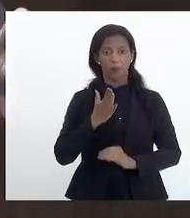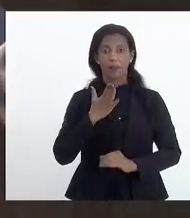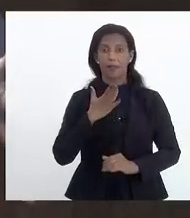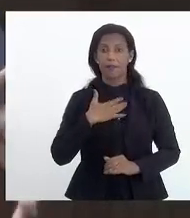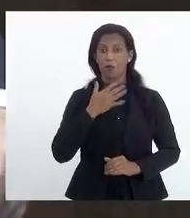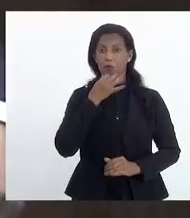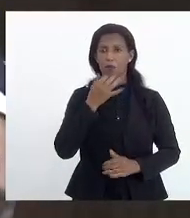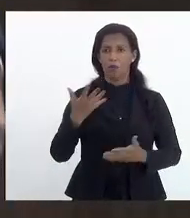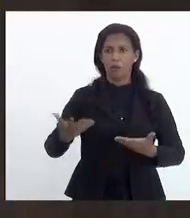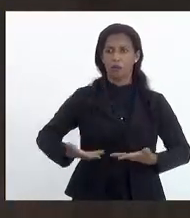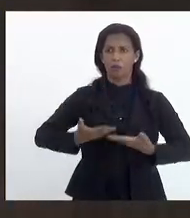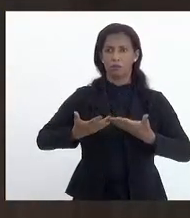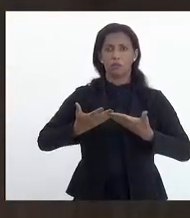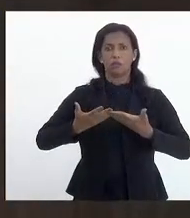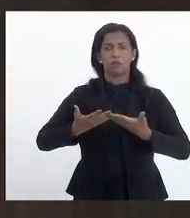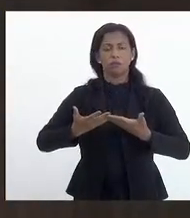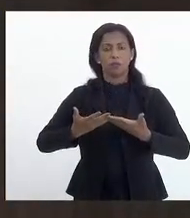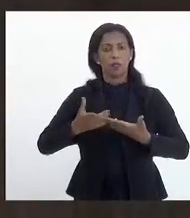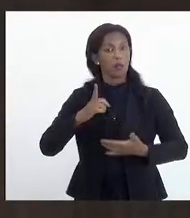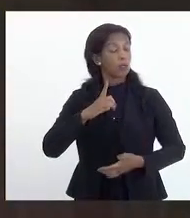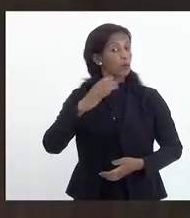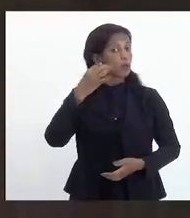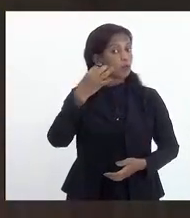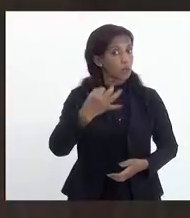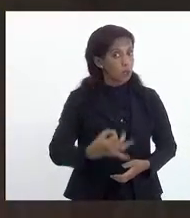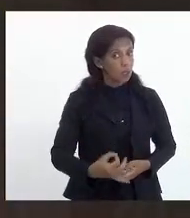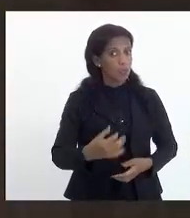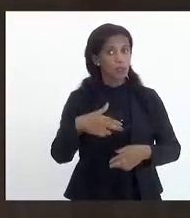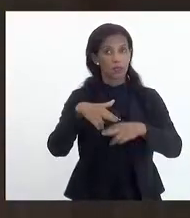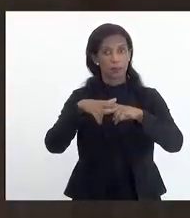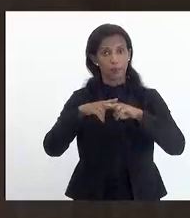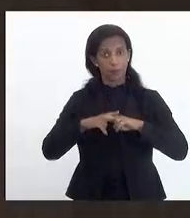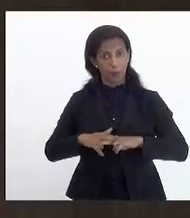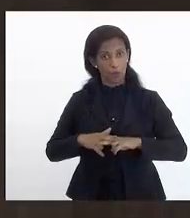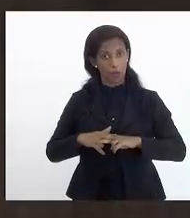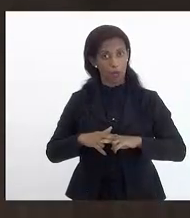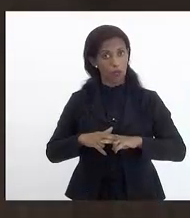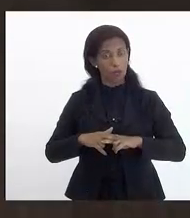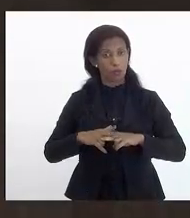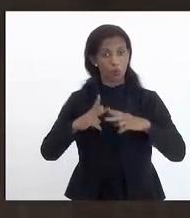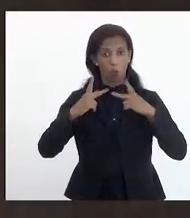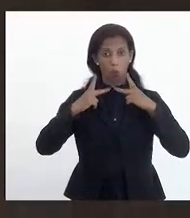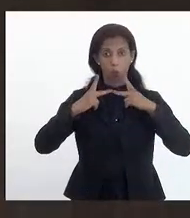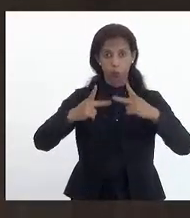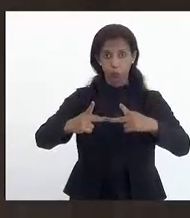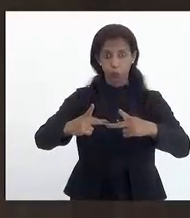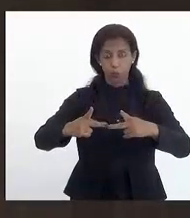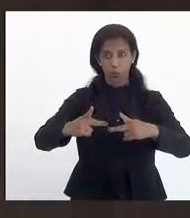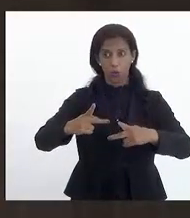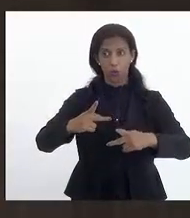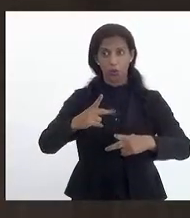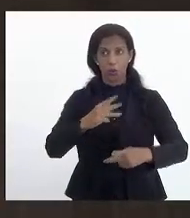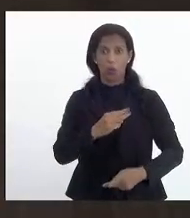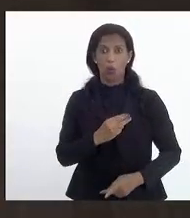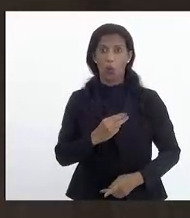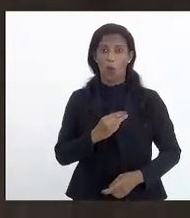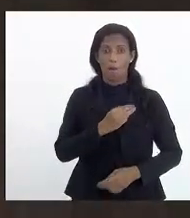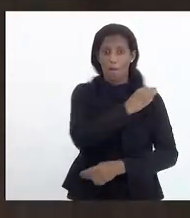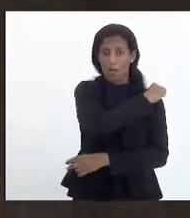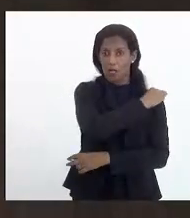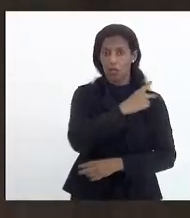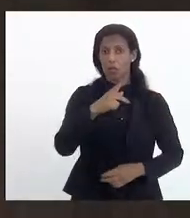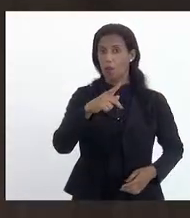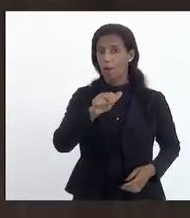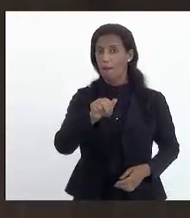pouco exaltada, tenho certeza que é por causa do que prega o ministro Paulo Guedes, não por causa